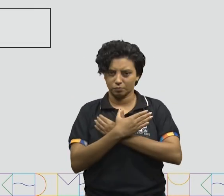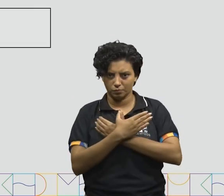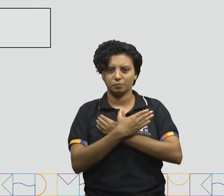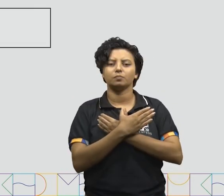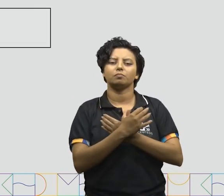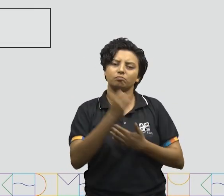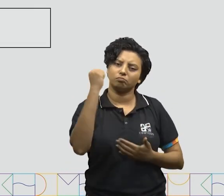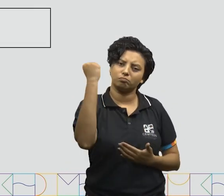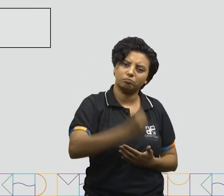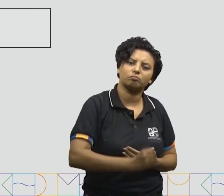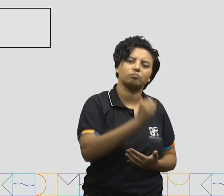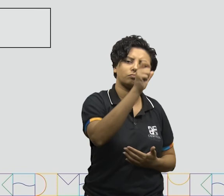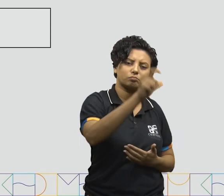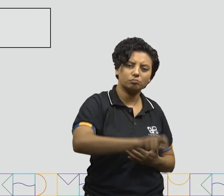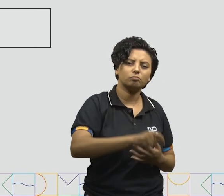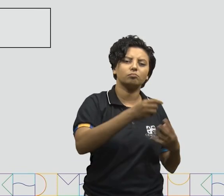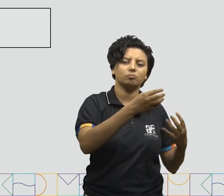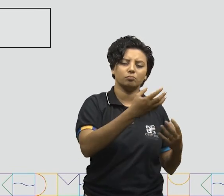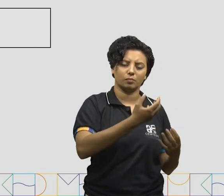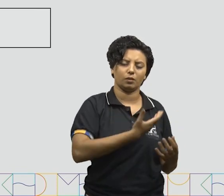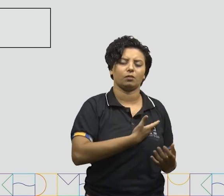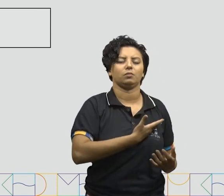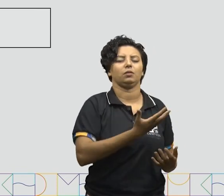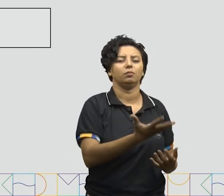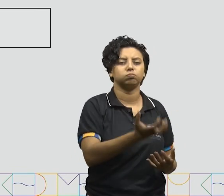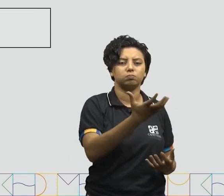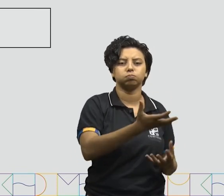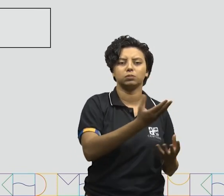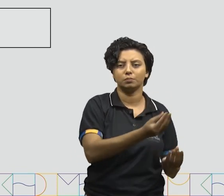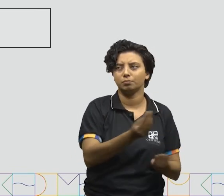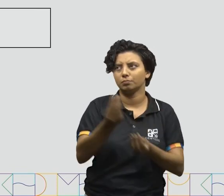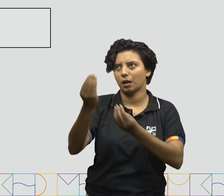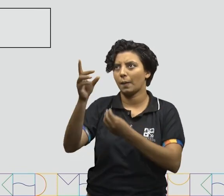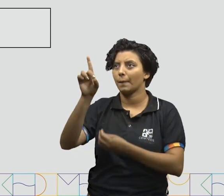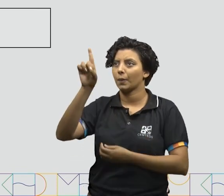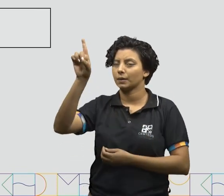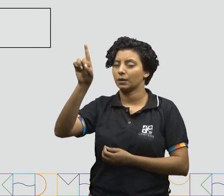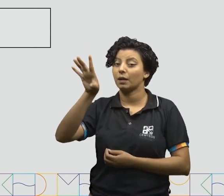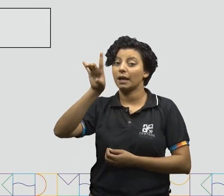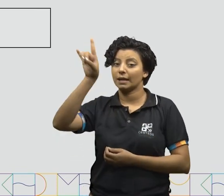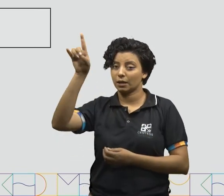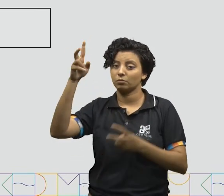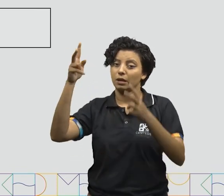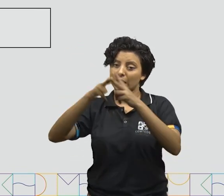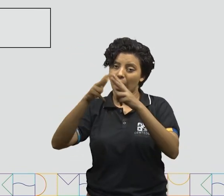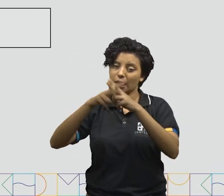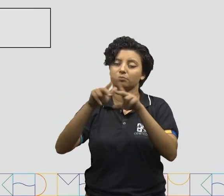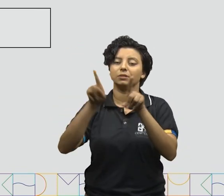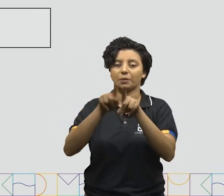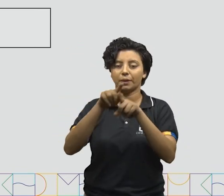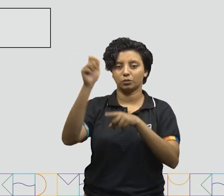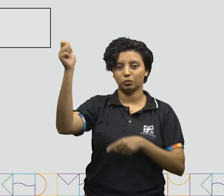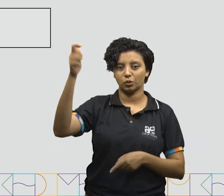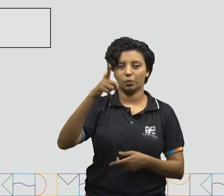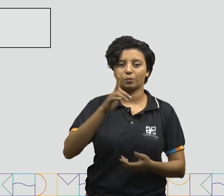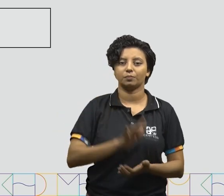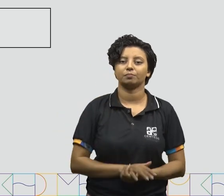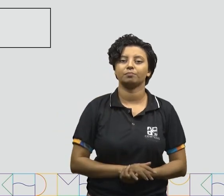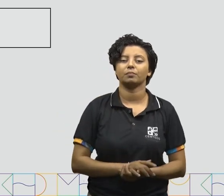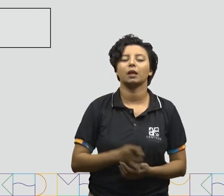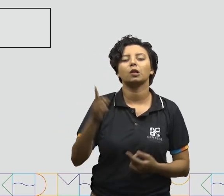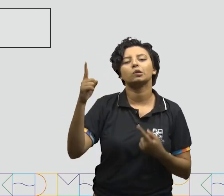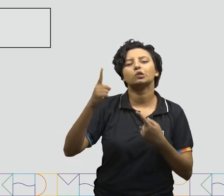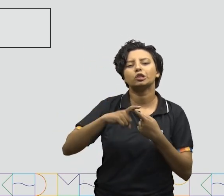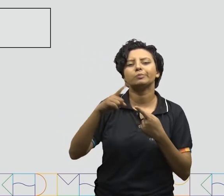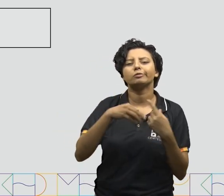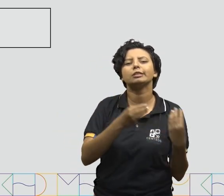realizar sacrifícios humanos em homenagem a Huitzilopochtli, o deus da guerra e do sol. Essa